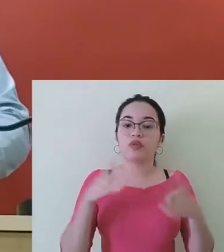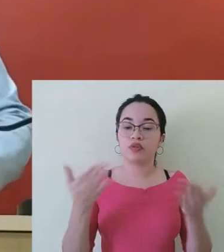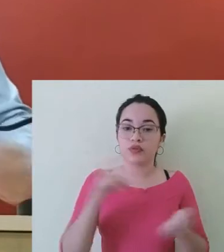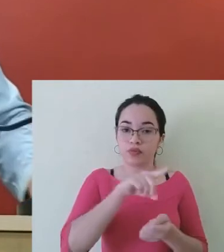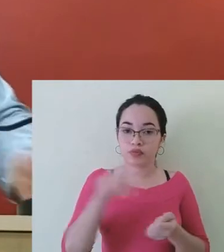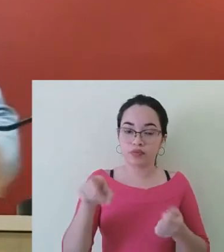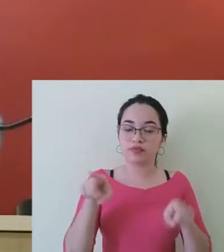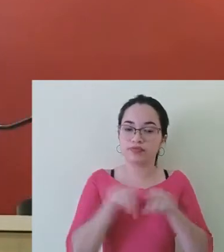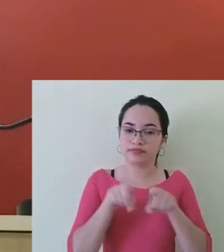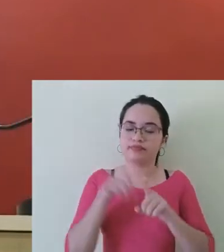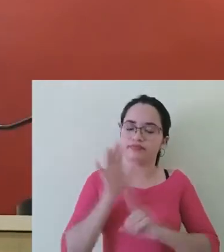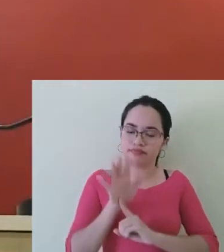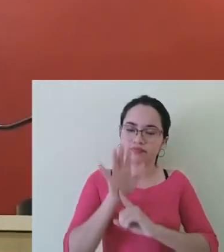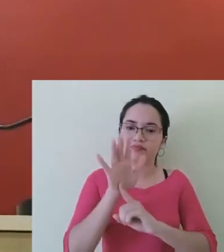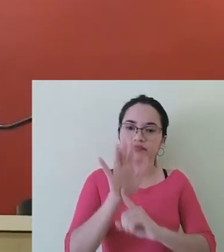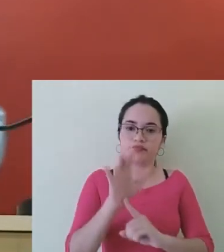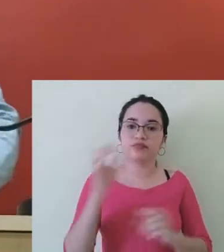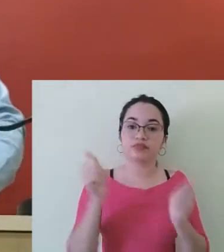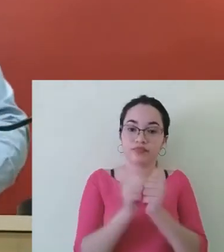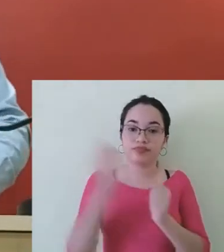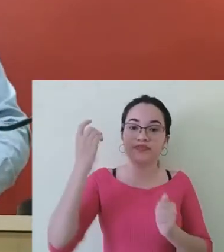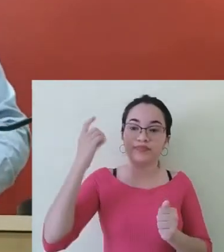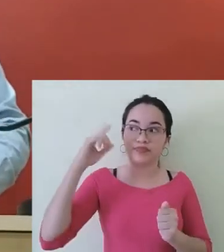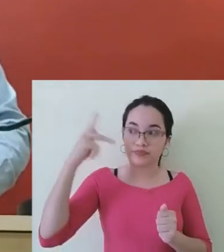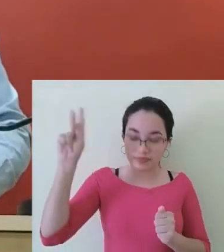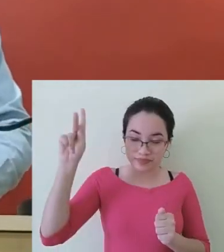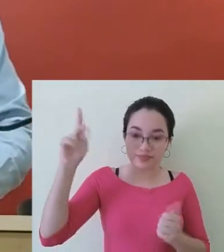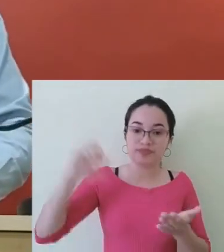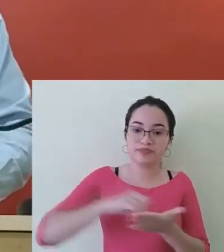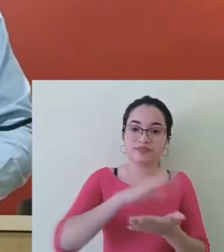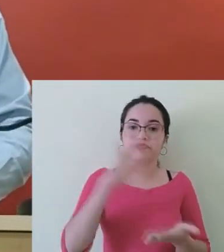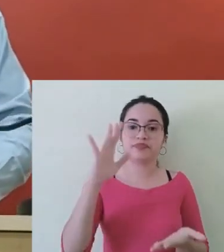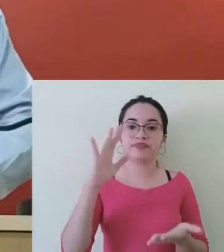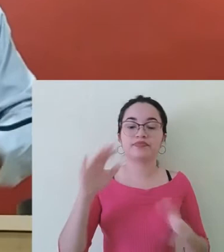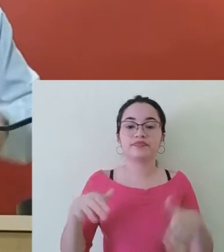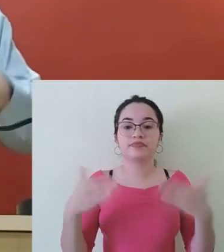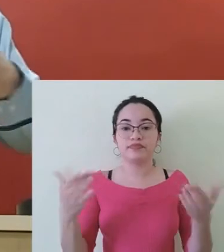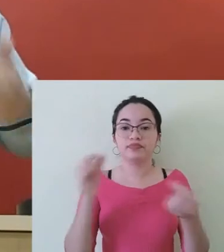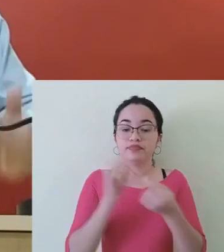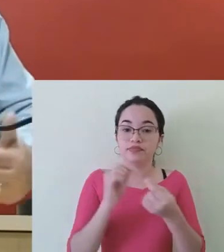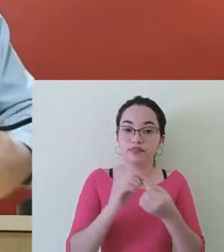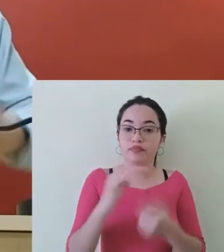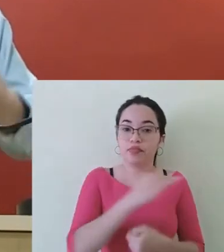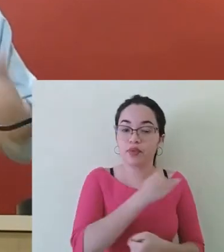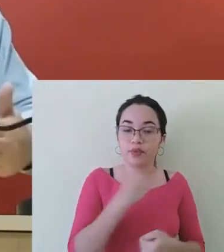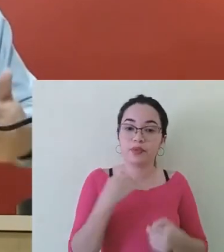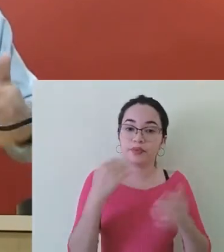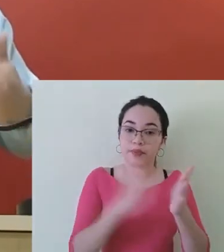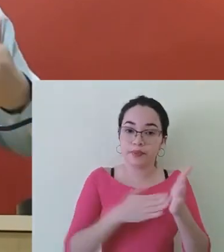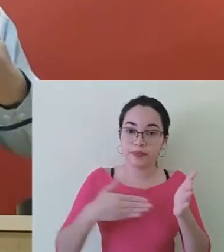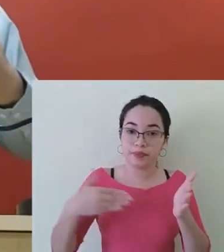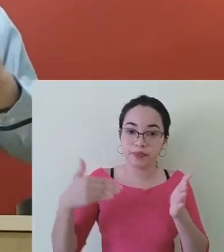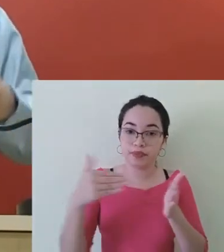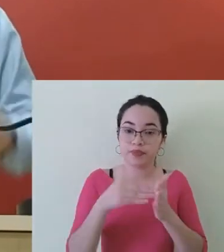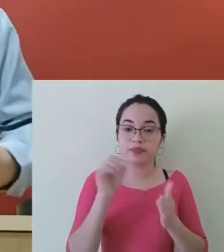vocês também serão manifestados com Ele em glória. Assim façam morrer